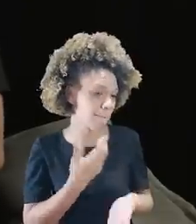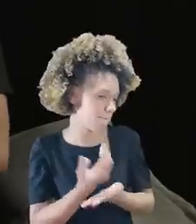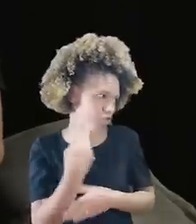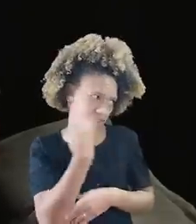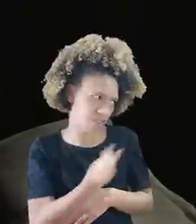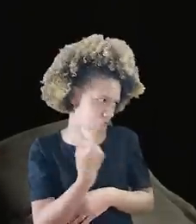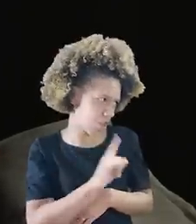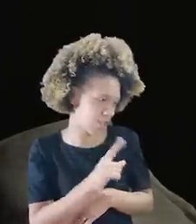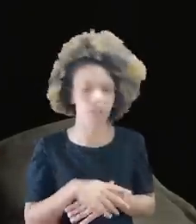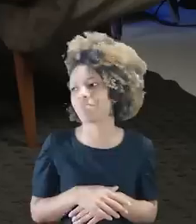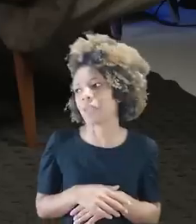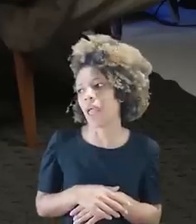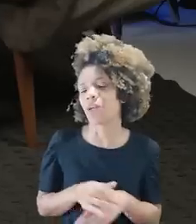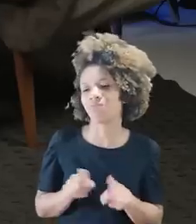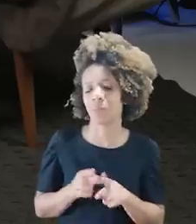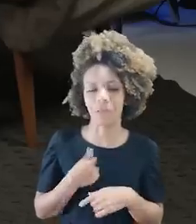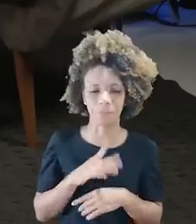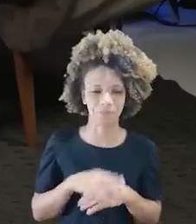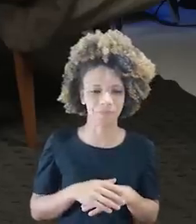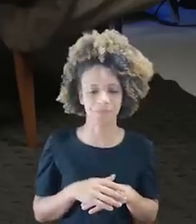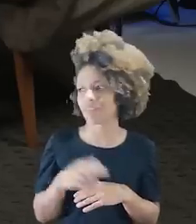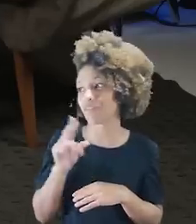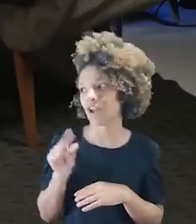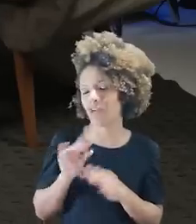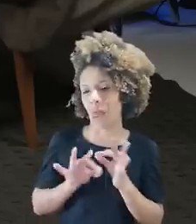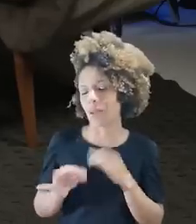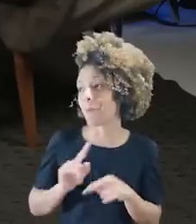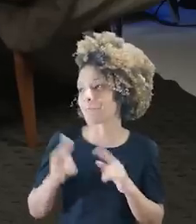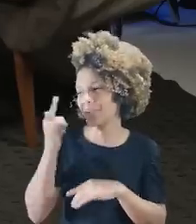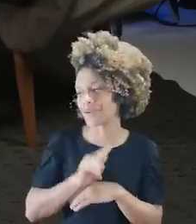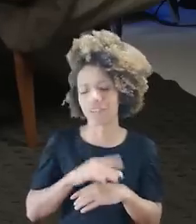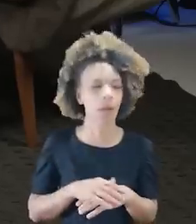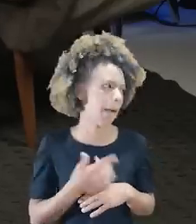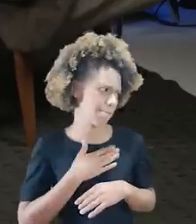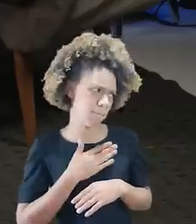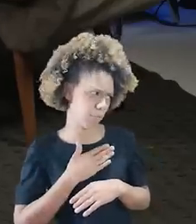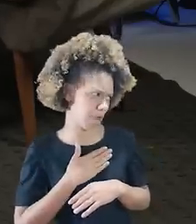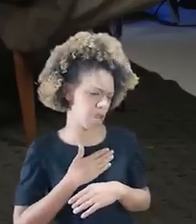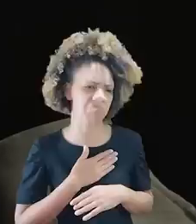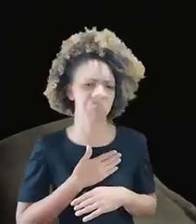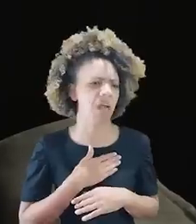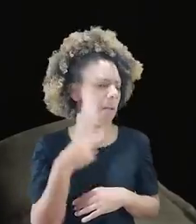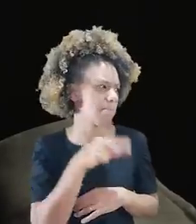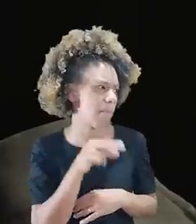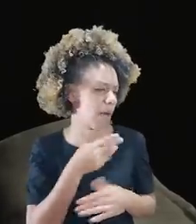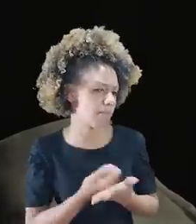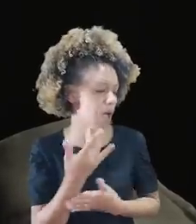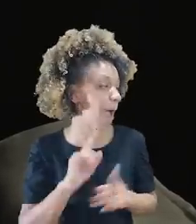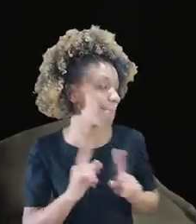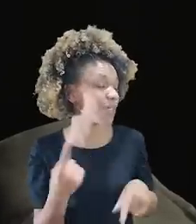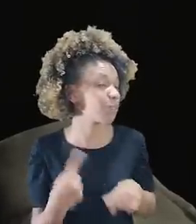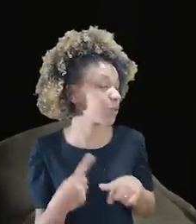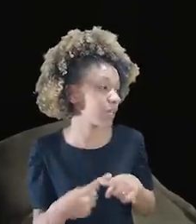Suzana eu não vou fazer aqueles podcast de 3 horas tá bom É eu também é falei falei que eu conseguir meu mar vai pegar bem por por mim eu